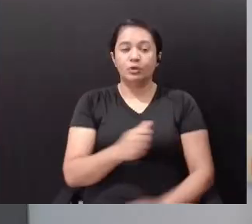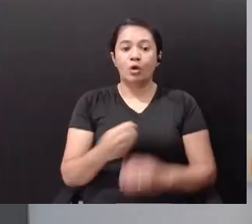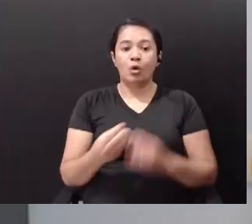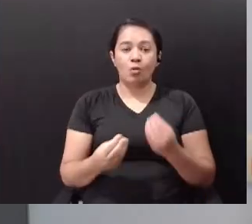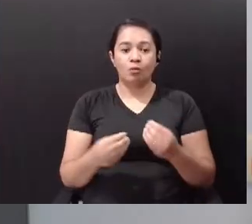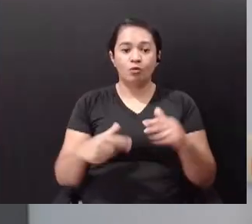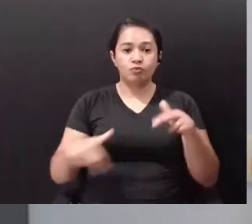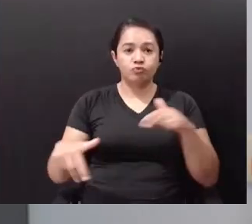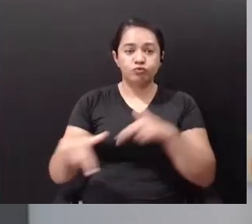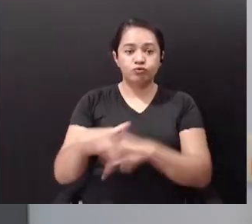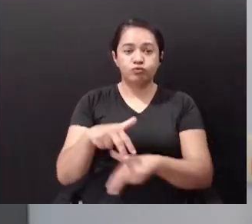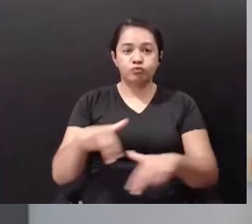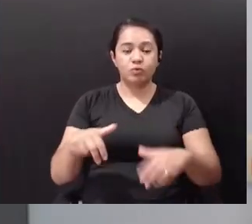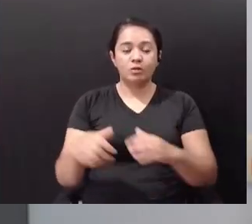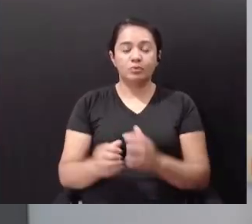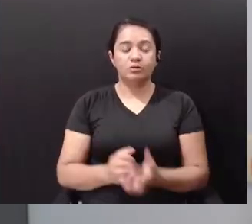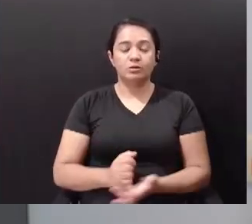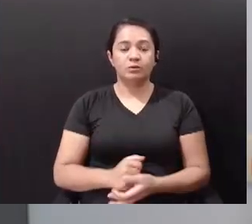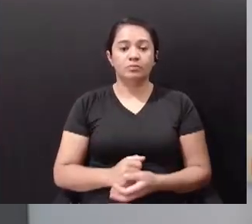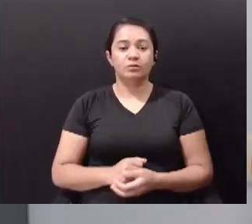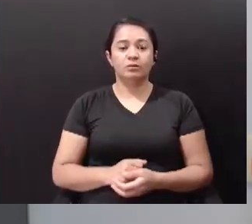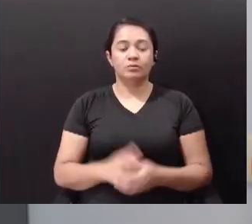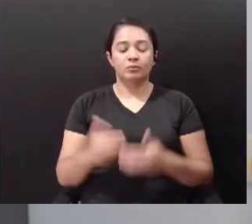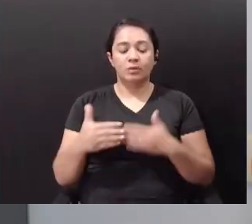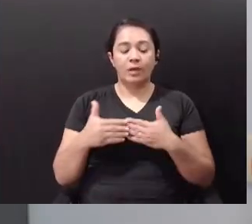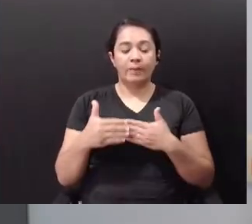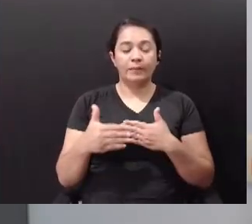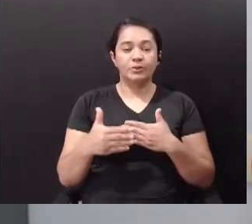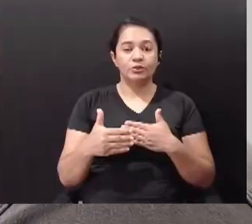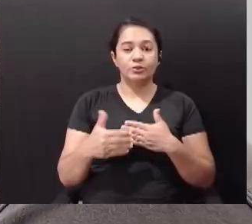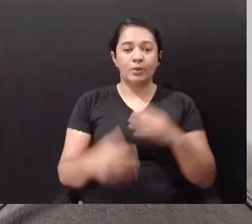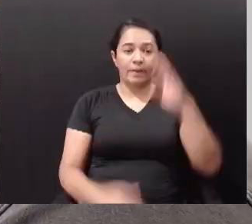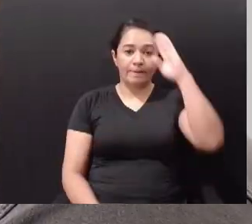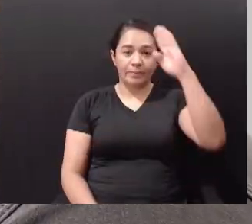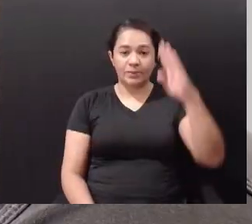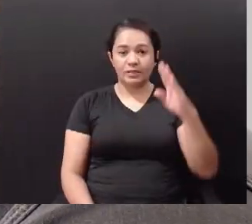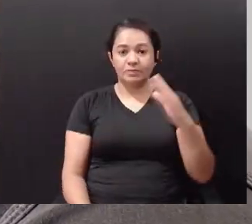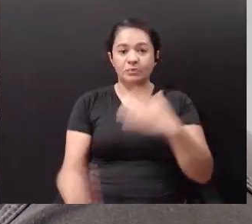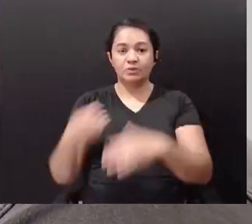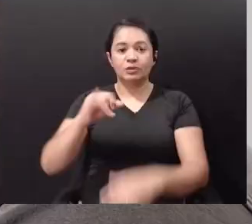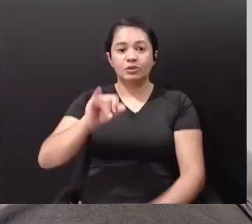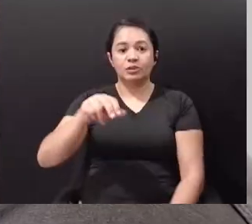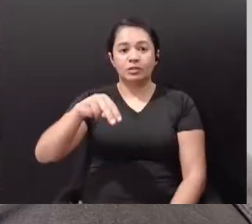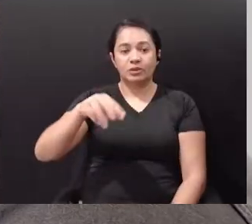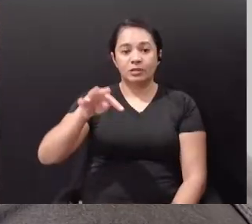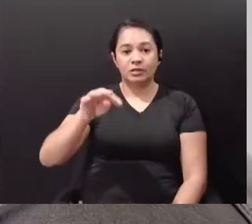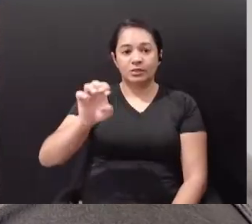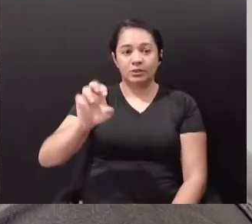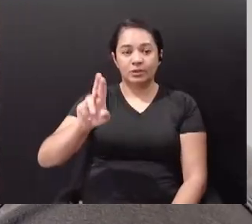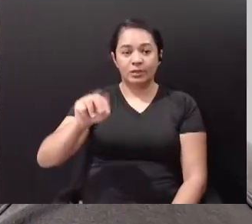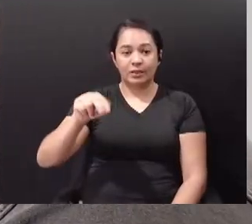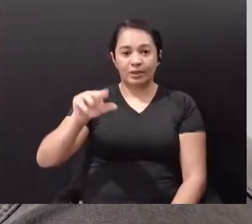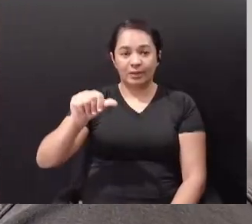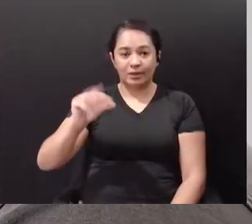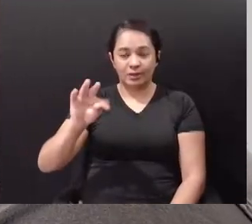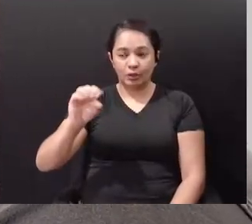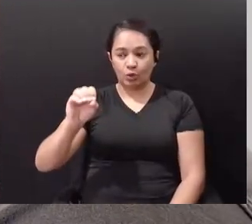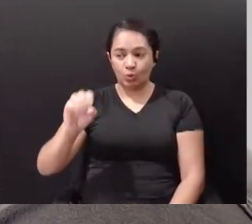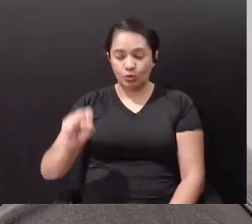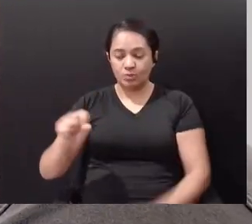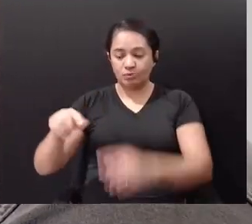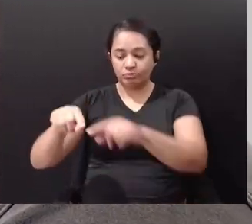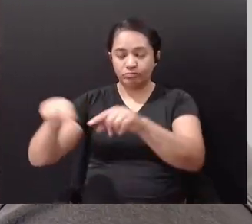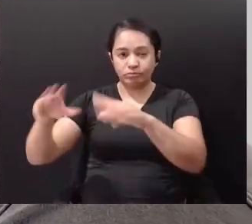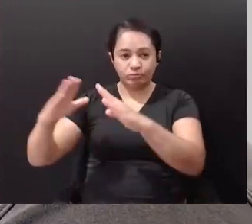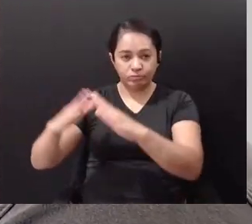estudantes a partir principalmente de internatos, né? Essas regulamentações, né, e essas questões ali